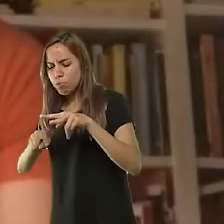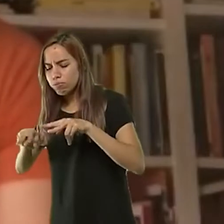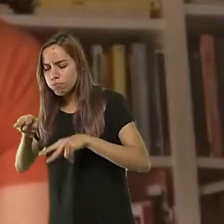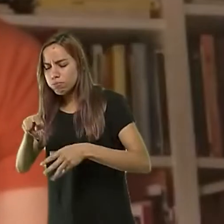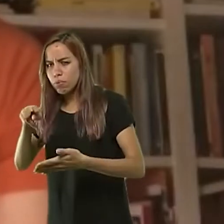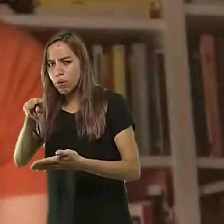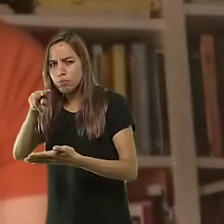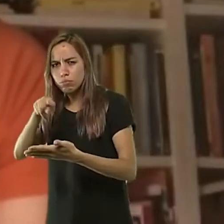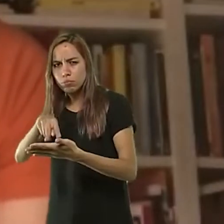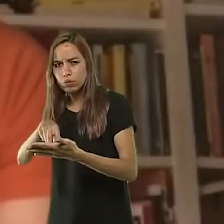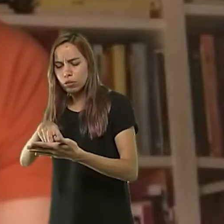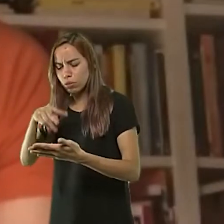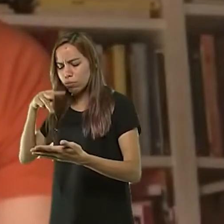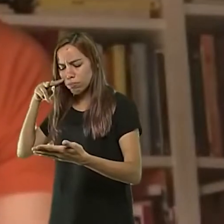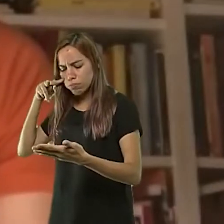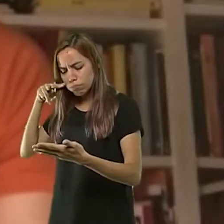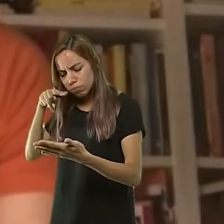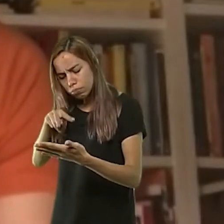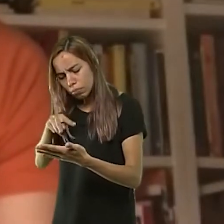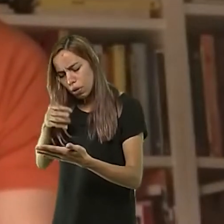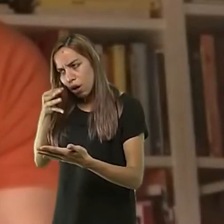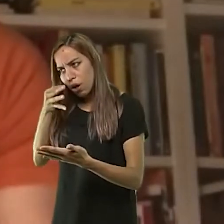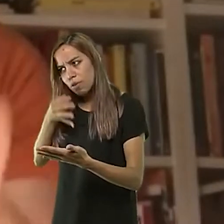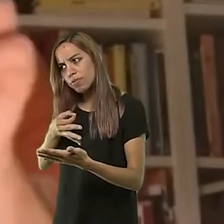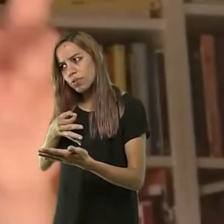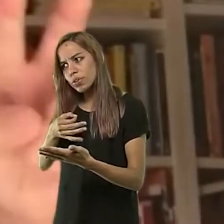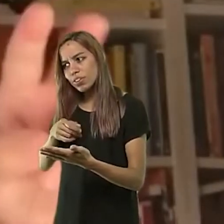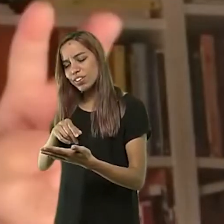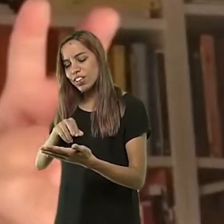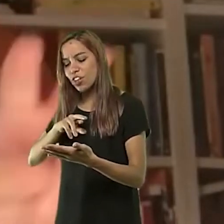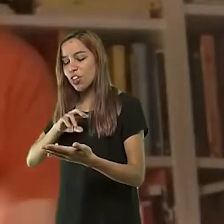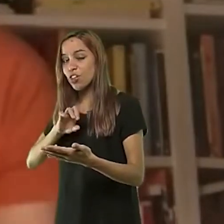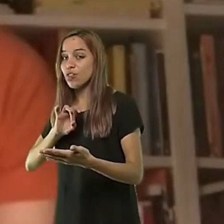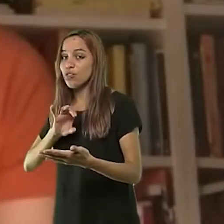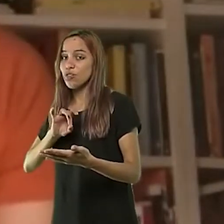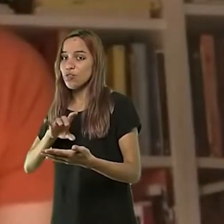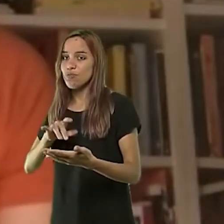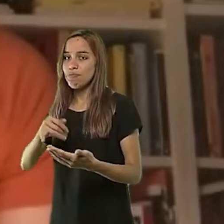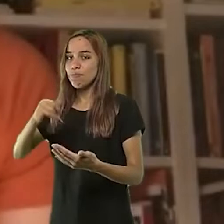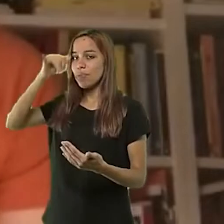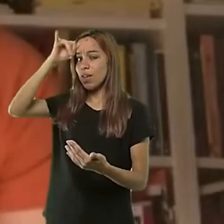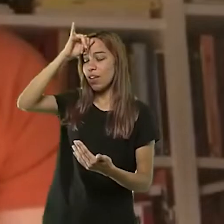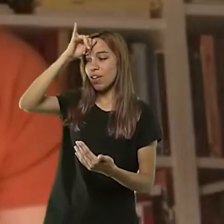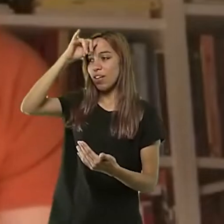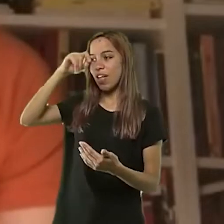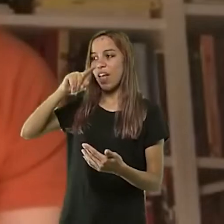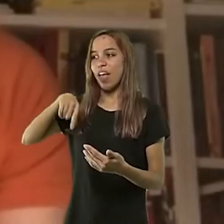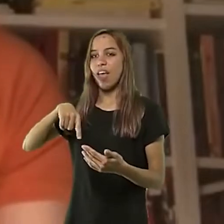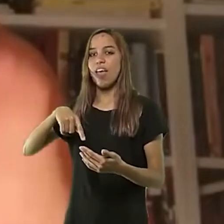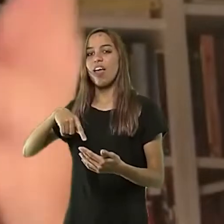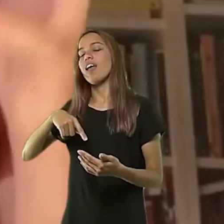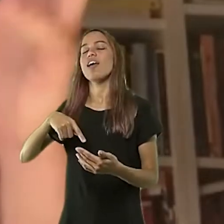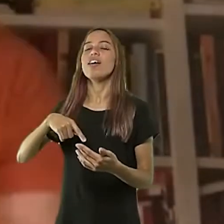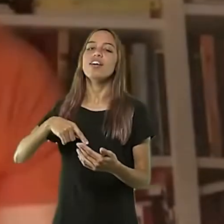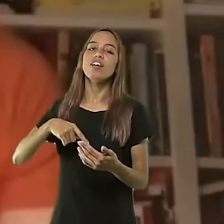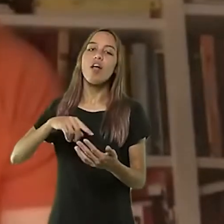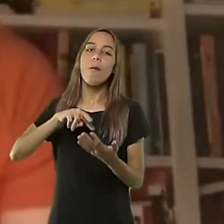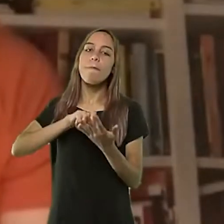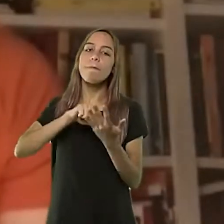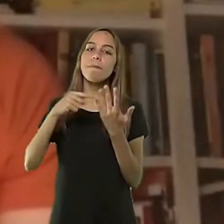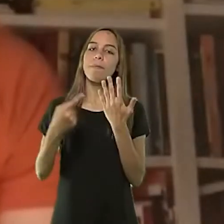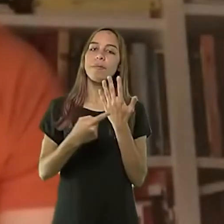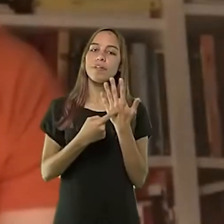fazerem, verão que não são cavalos, mas bodes. Têm as patas fendidas e têm barbicha, como eu. Legal. E